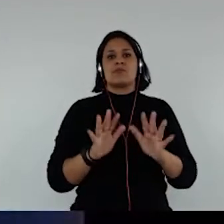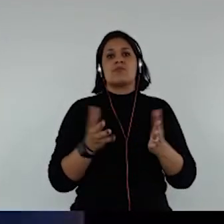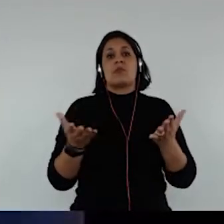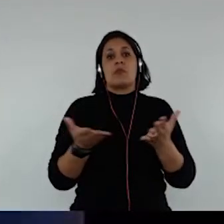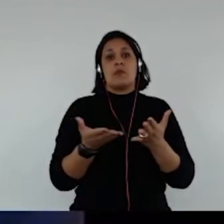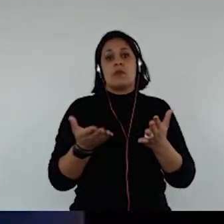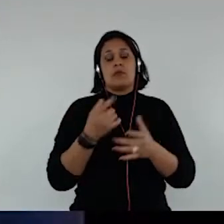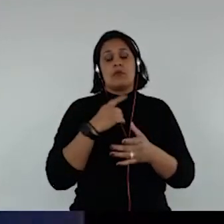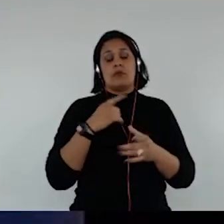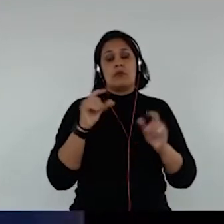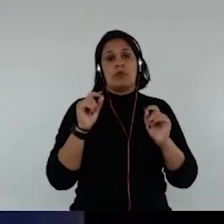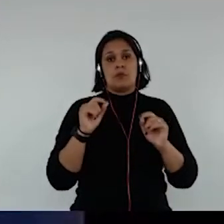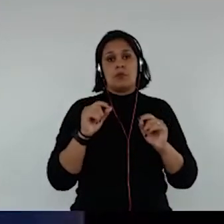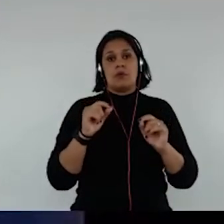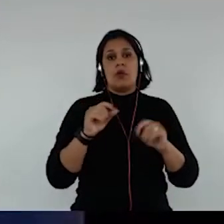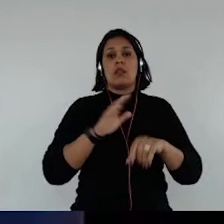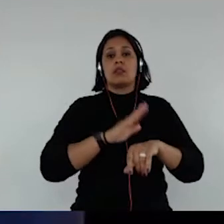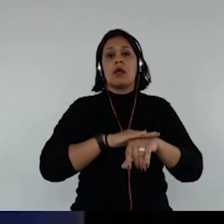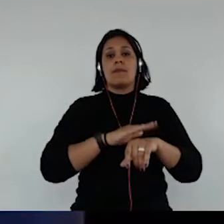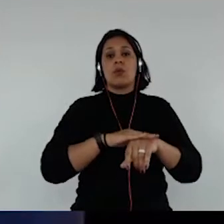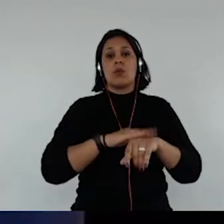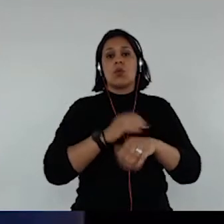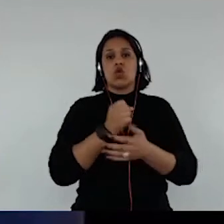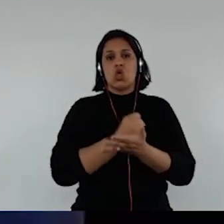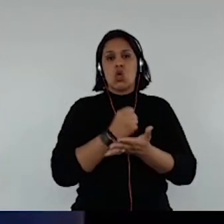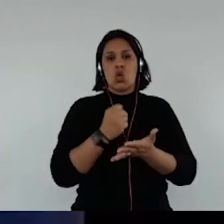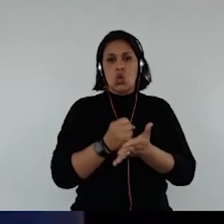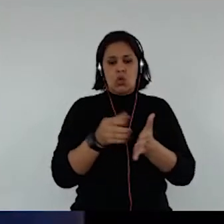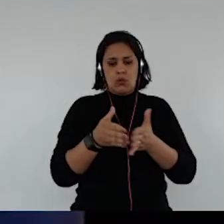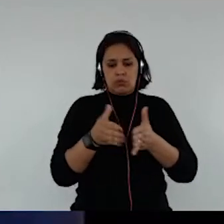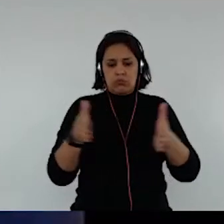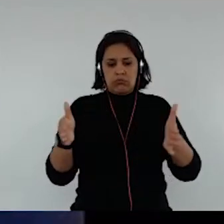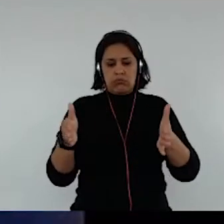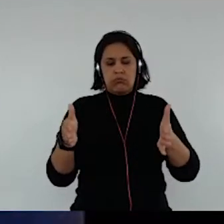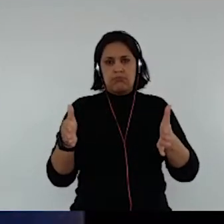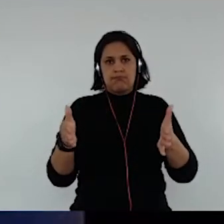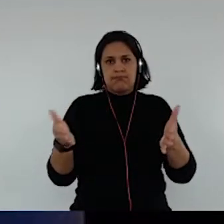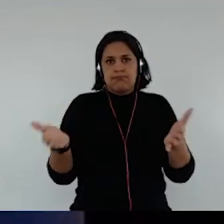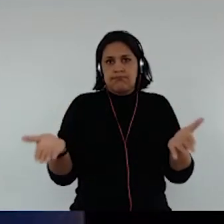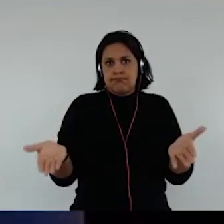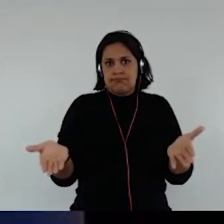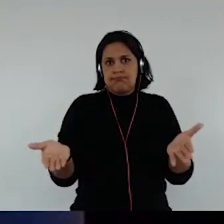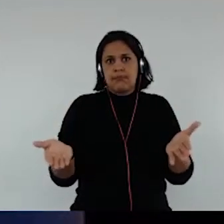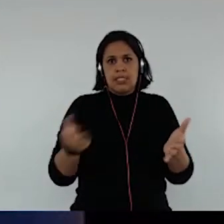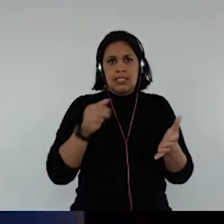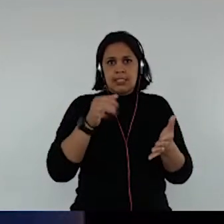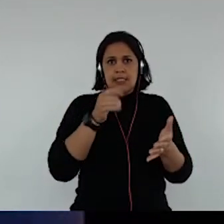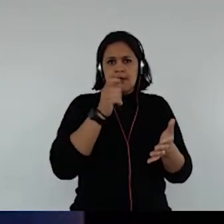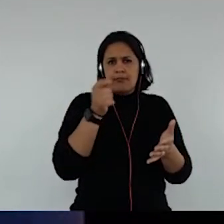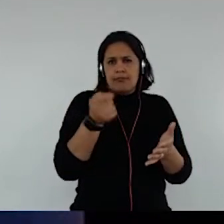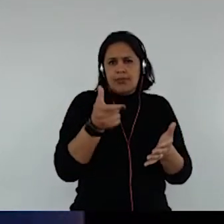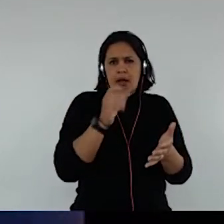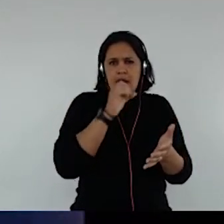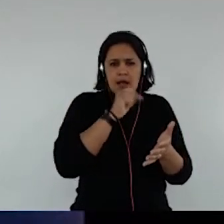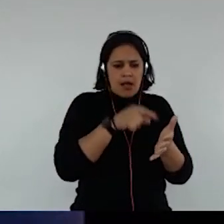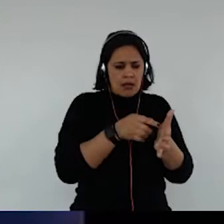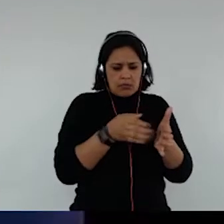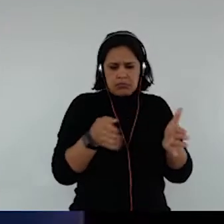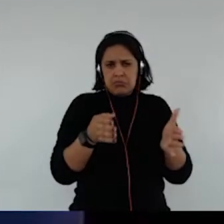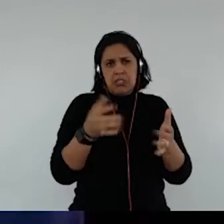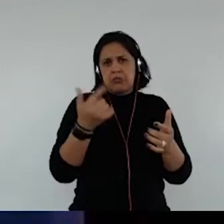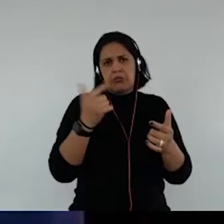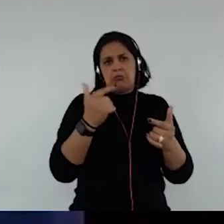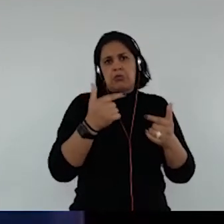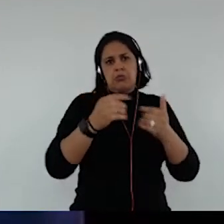contrato é fundamental, porque se o contrato nasce e se extingue pelo cumprimento, não há desequilíbrio que possa ensejar a aplicação